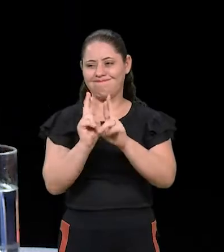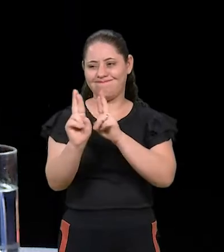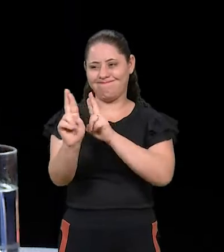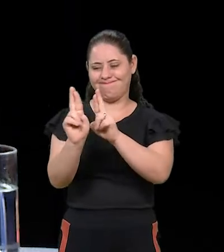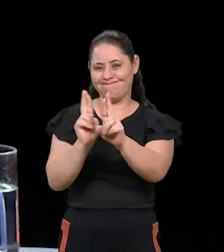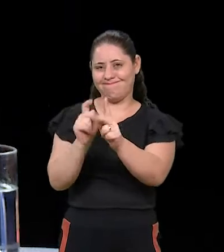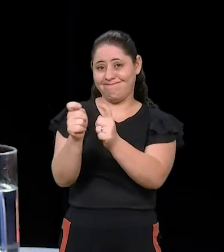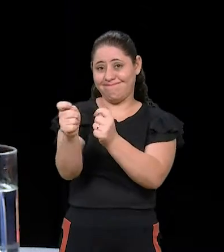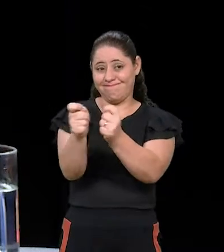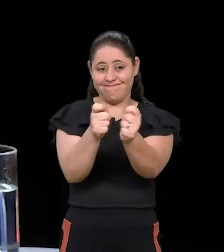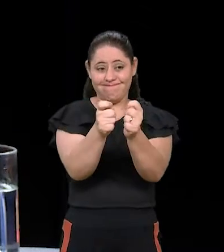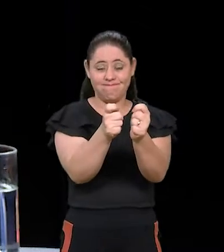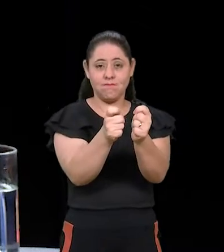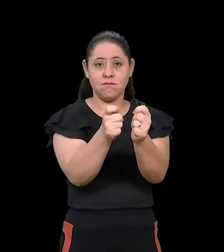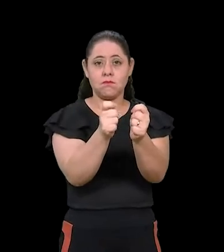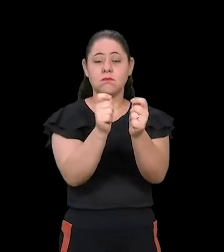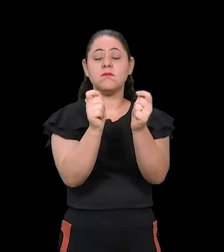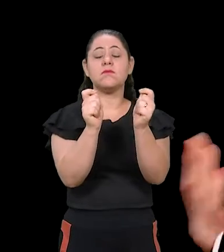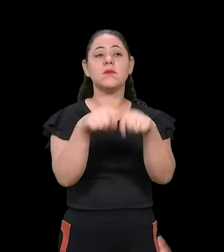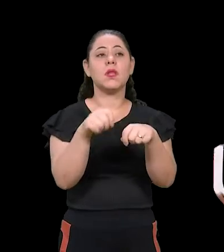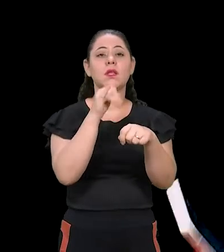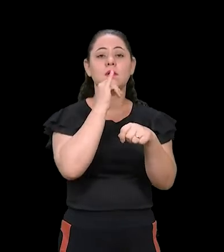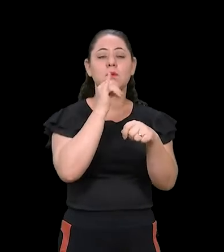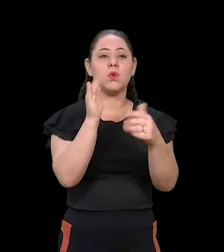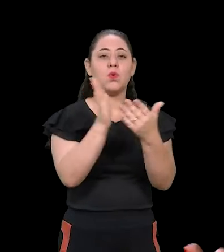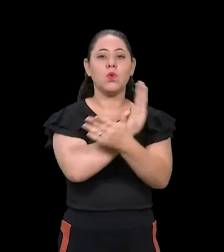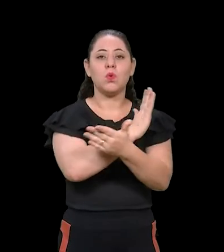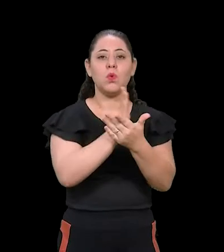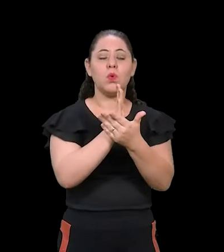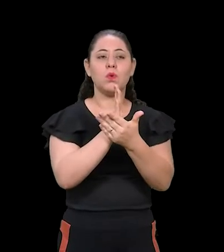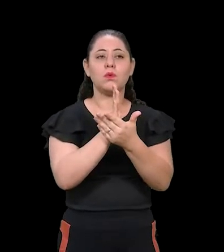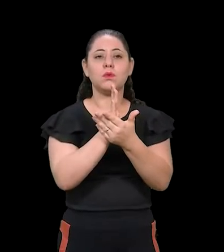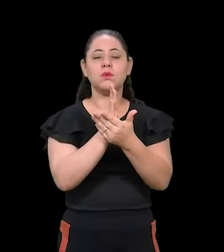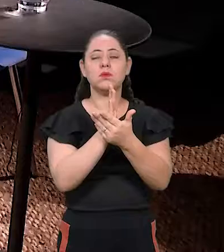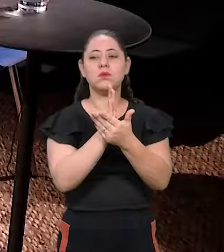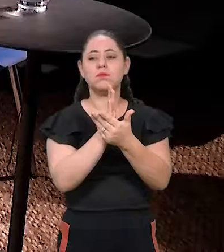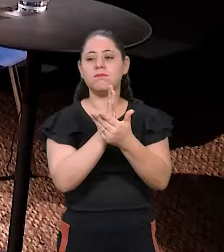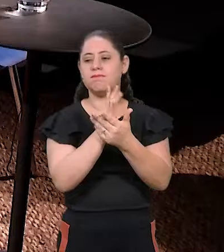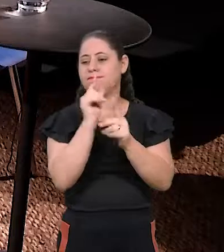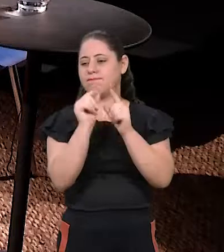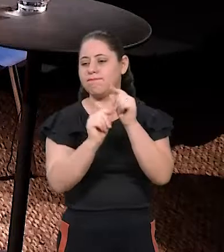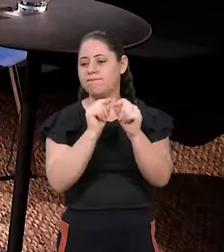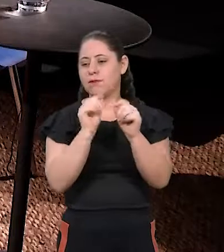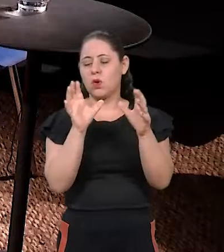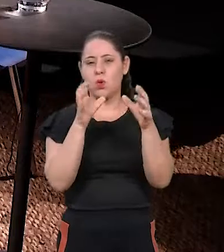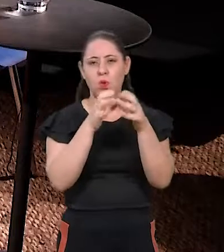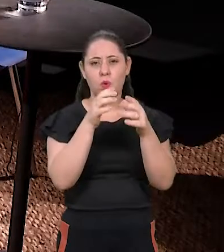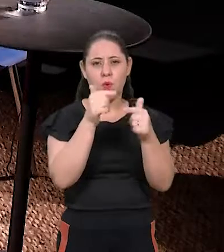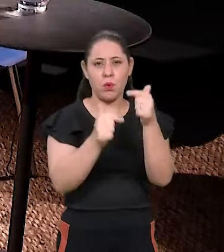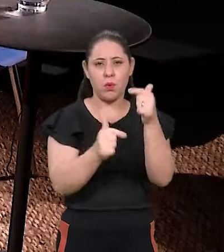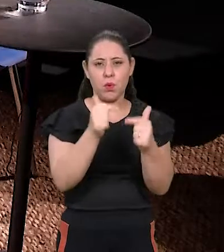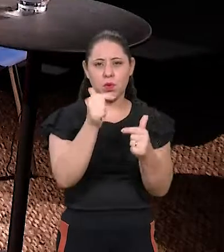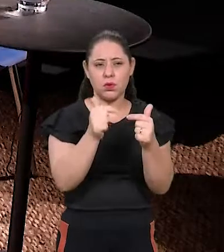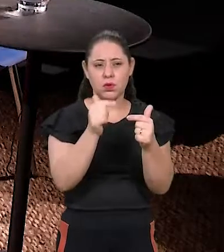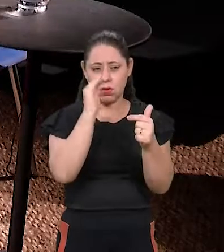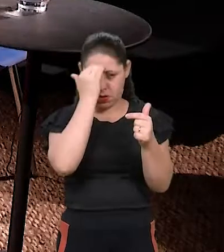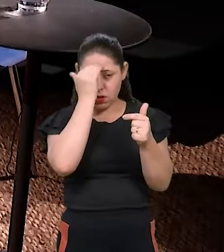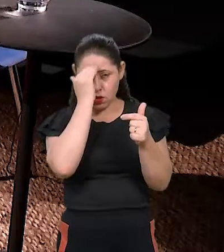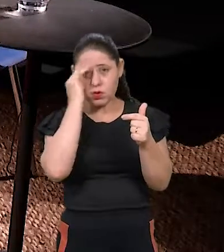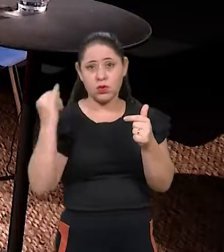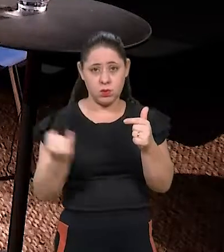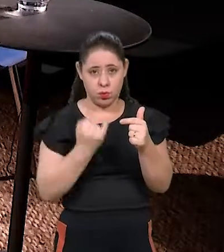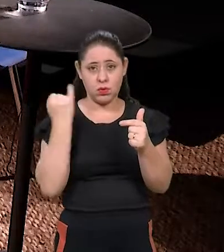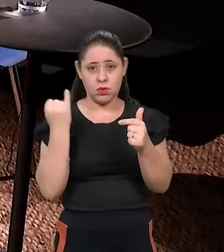articular, por exemplo, para demandas próprias do Sebrae, ou a classe política como um todo, ela entende